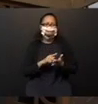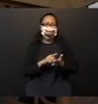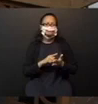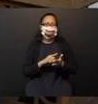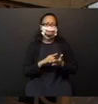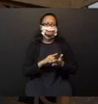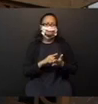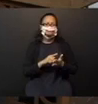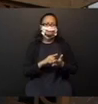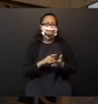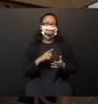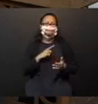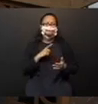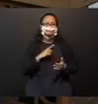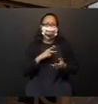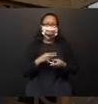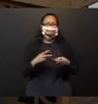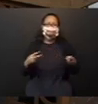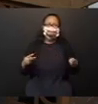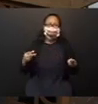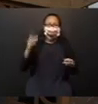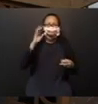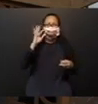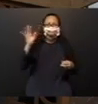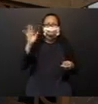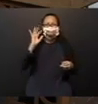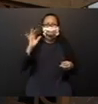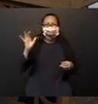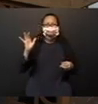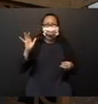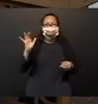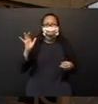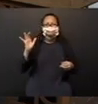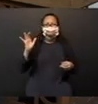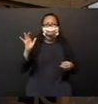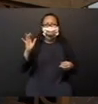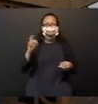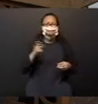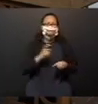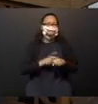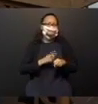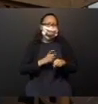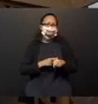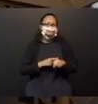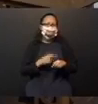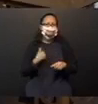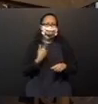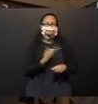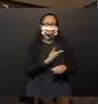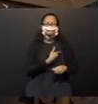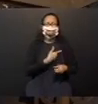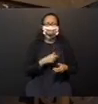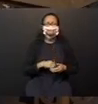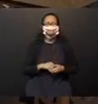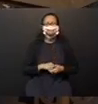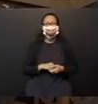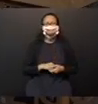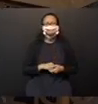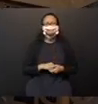relacionada também a coisas abstratas e coisas que não são substanciais para nós, tá bom?